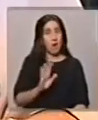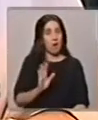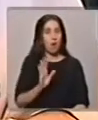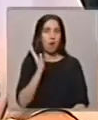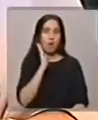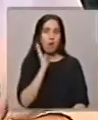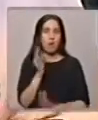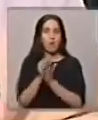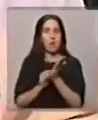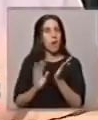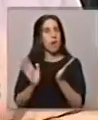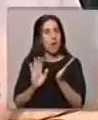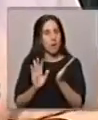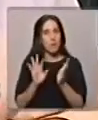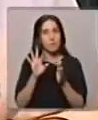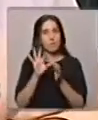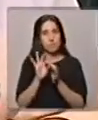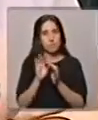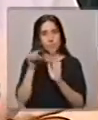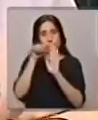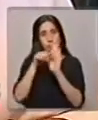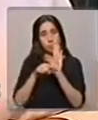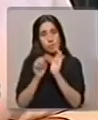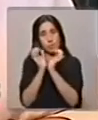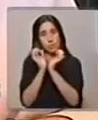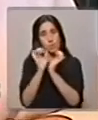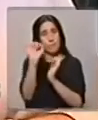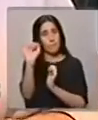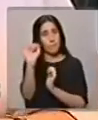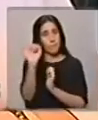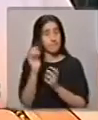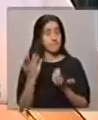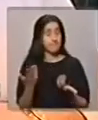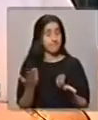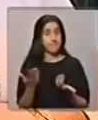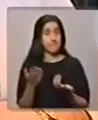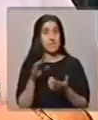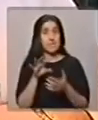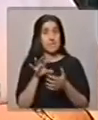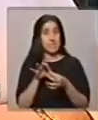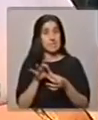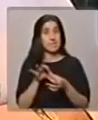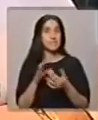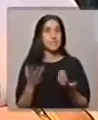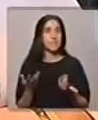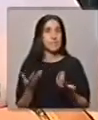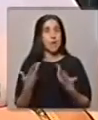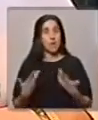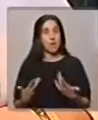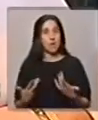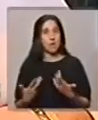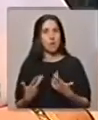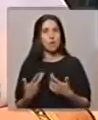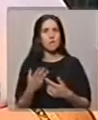obrigação. Nos termos das instruções da Segurança Social, passaram a deixam de estar agora incluídas